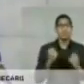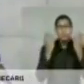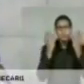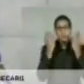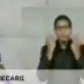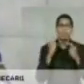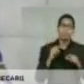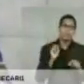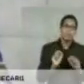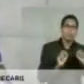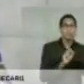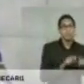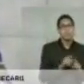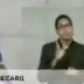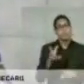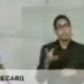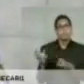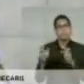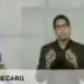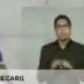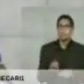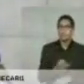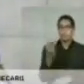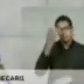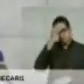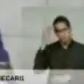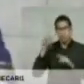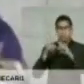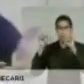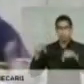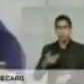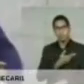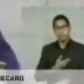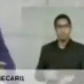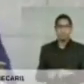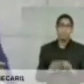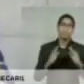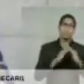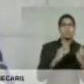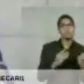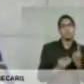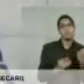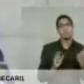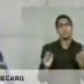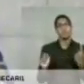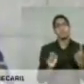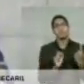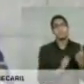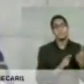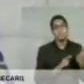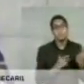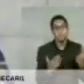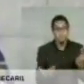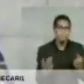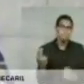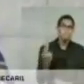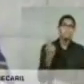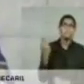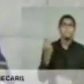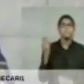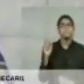gente percebeu que muitas pessoas, funcionários públicos, que moram sozinhos, pessoas sozinhas, enfim, não